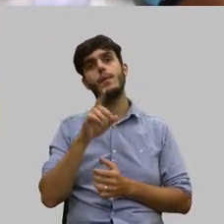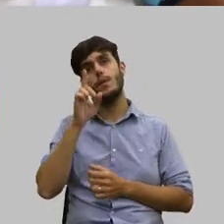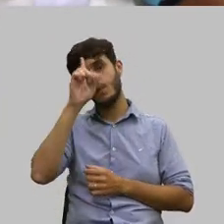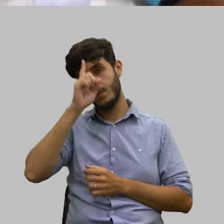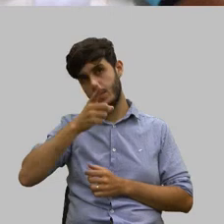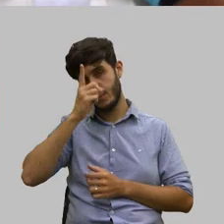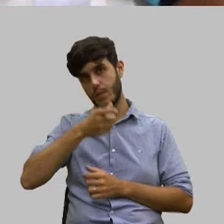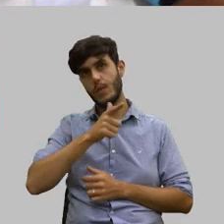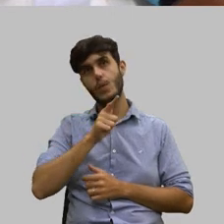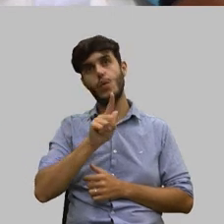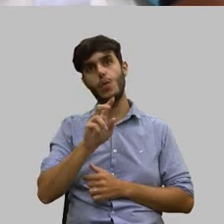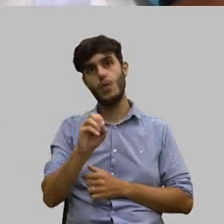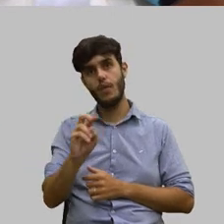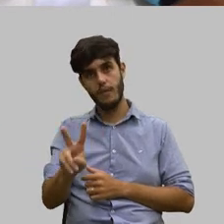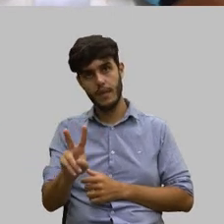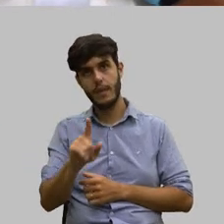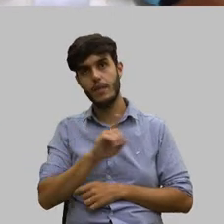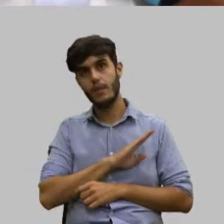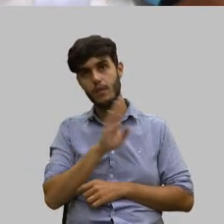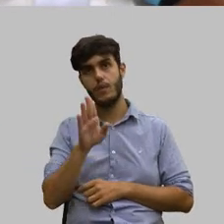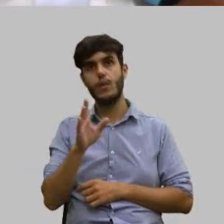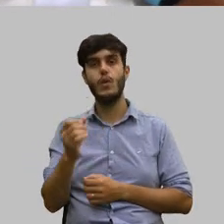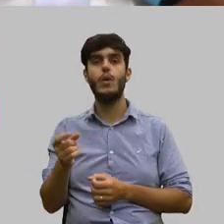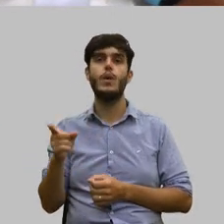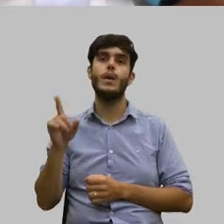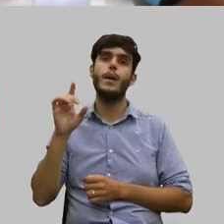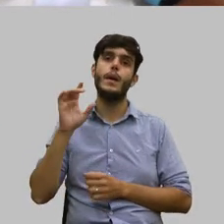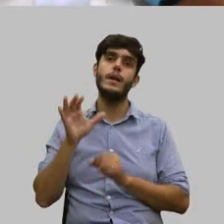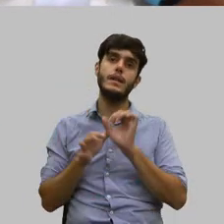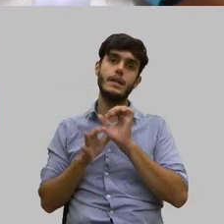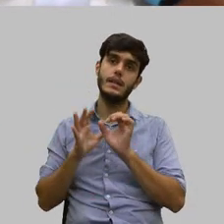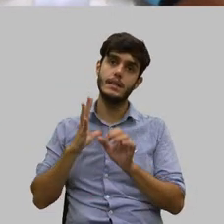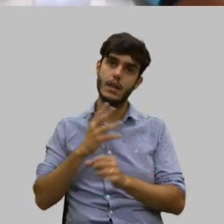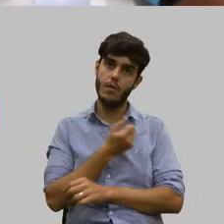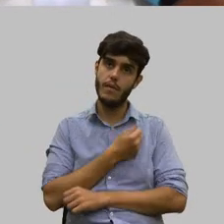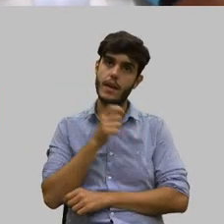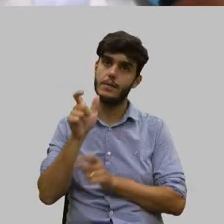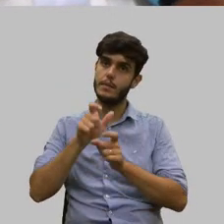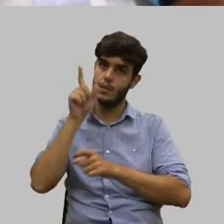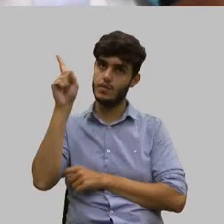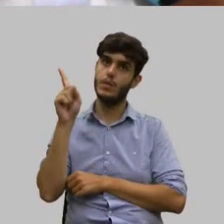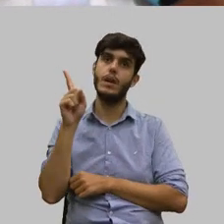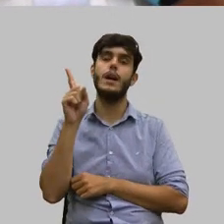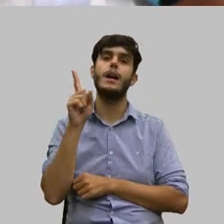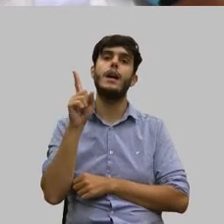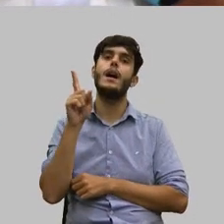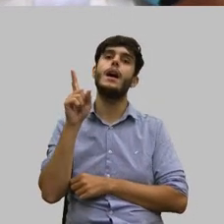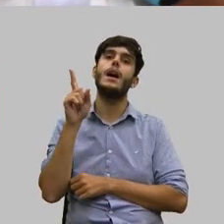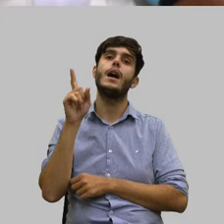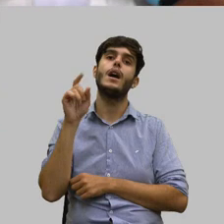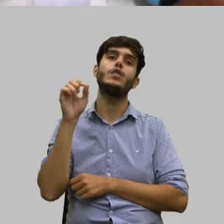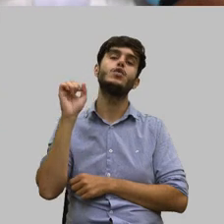do governador foi socorreu os nossos irmãos lá no Rio Grande do Sul os nossos